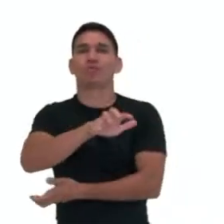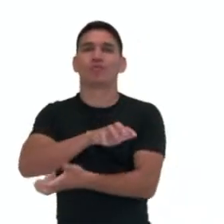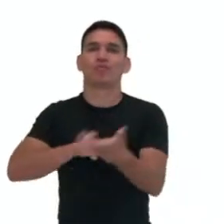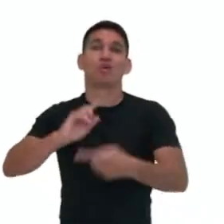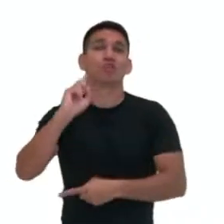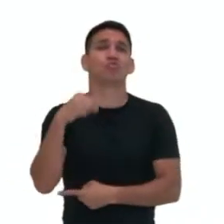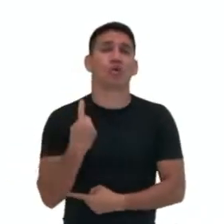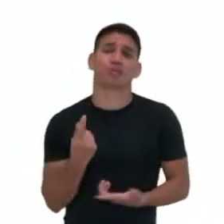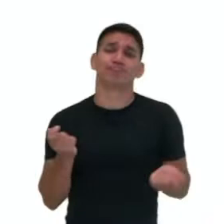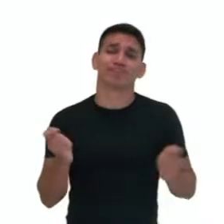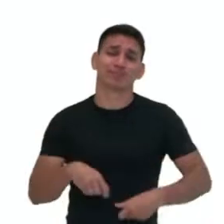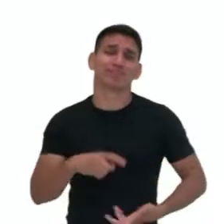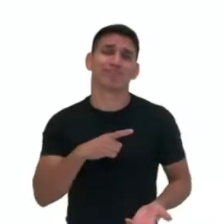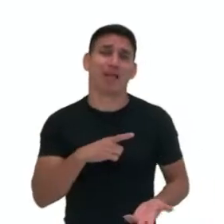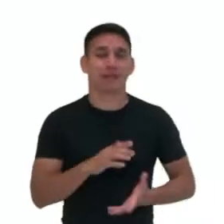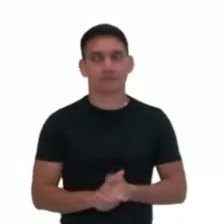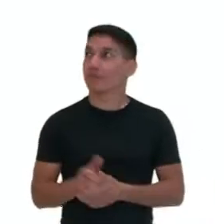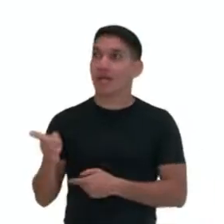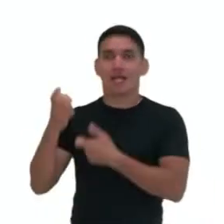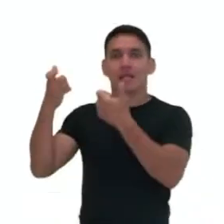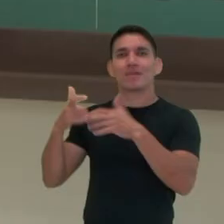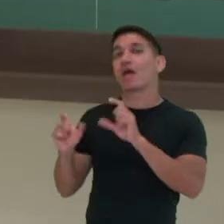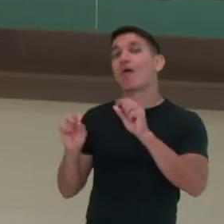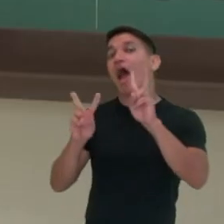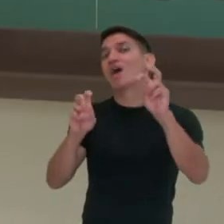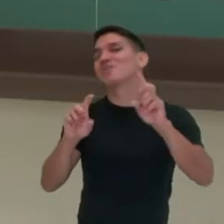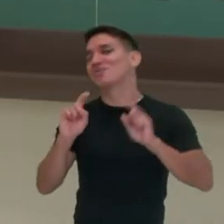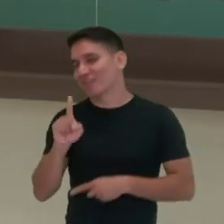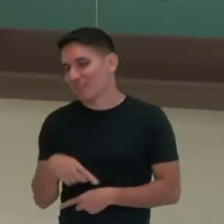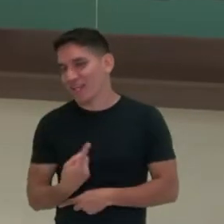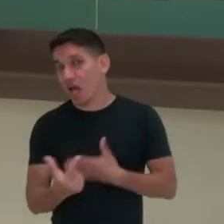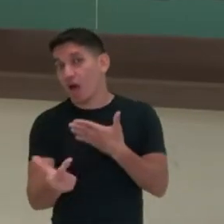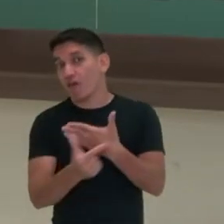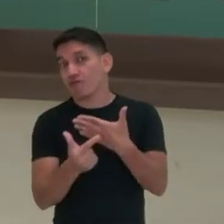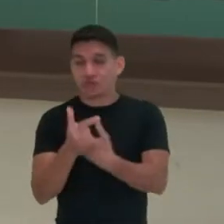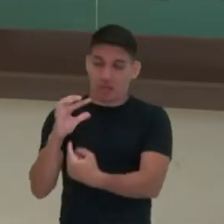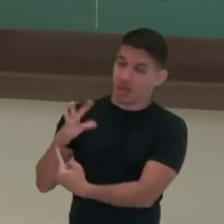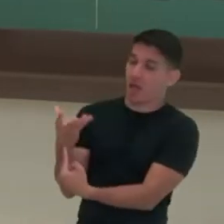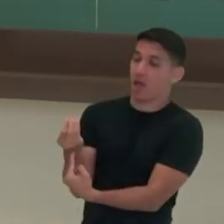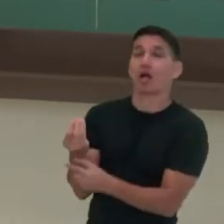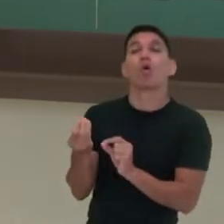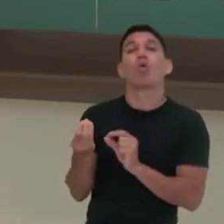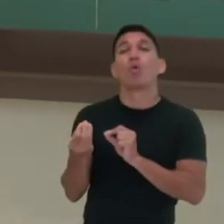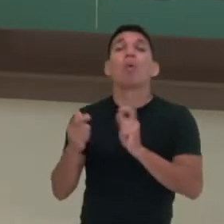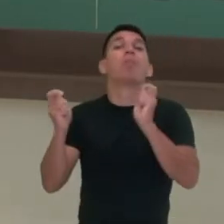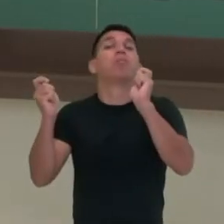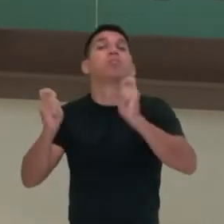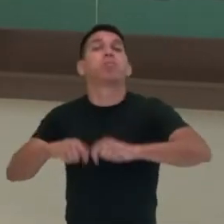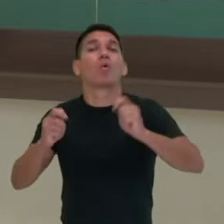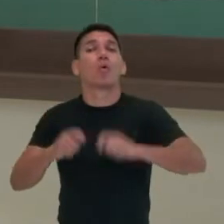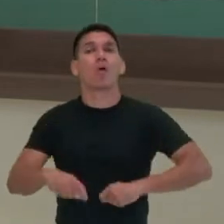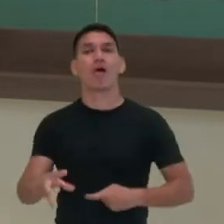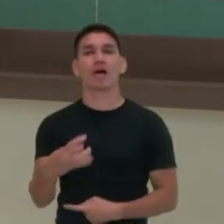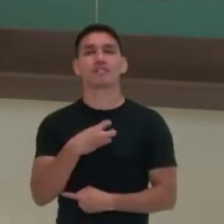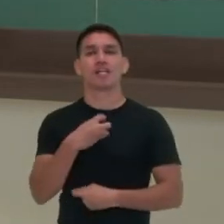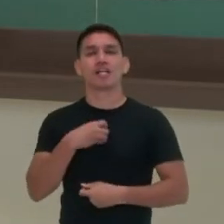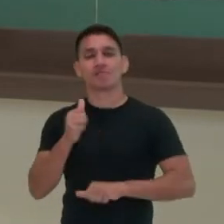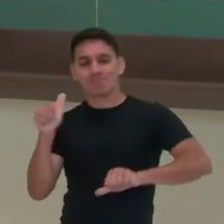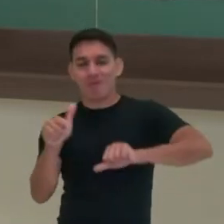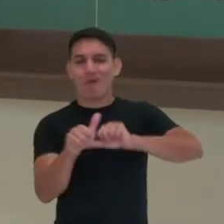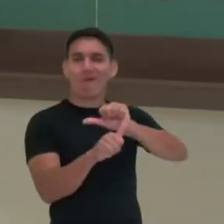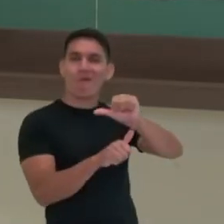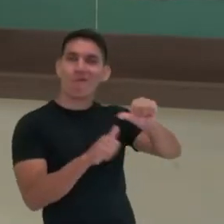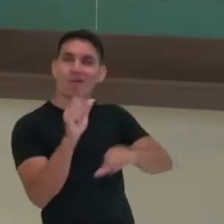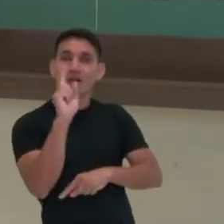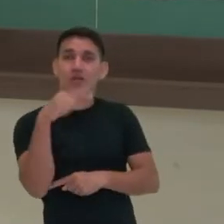nos resta. Então, ele está falando justamente sobre o papel da arte como uma possibilidade de transformar